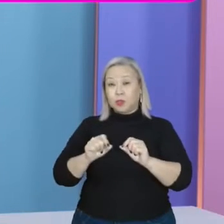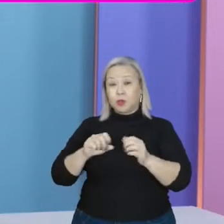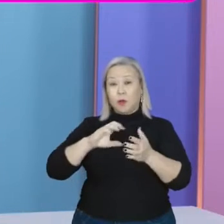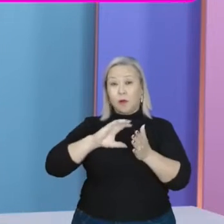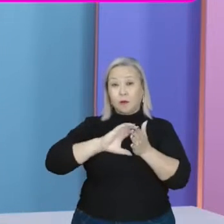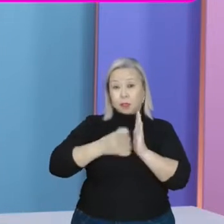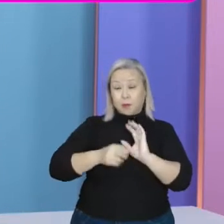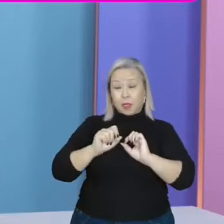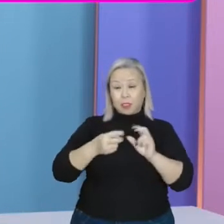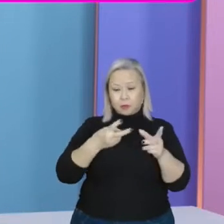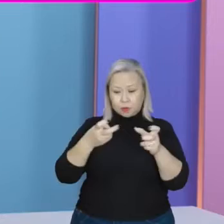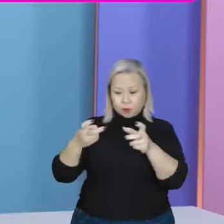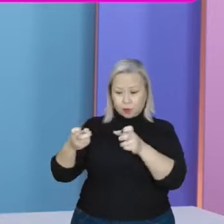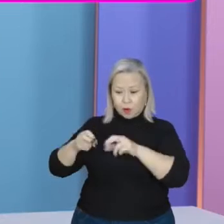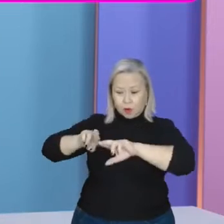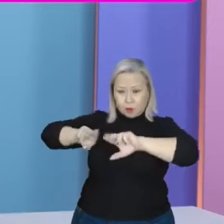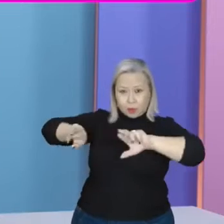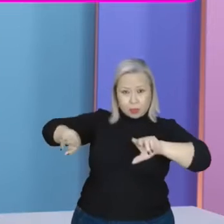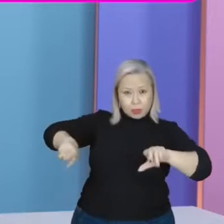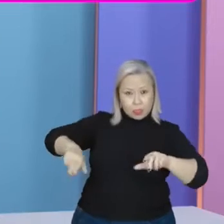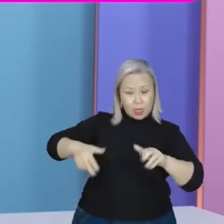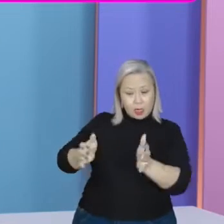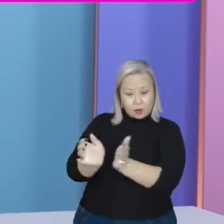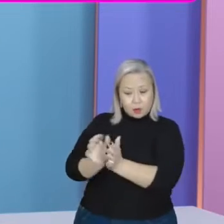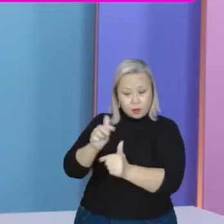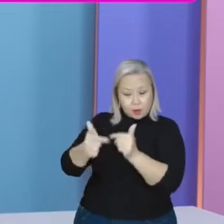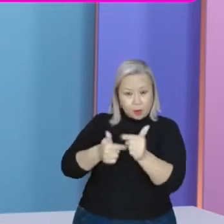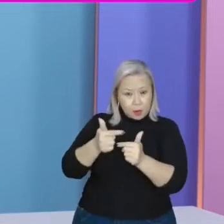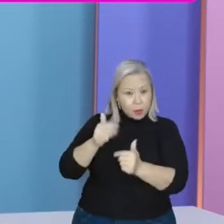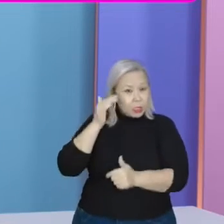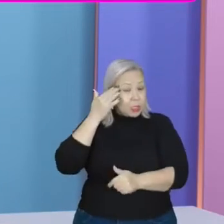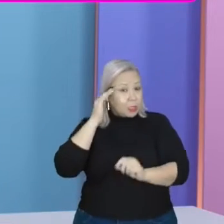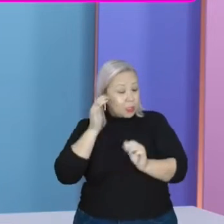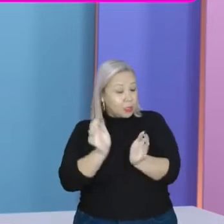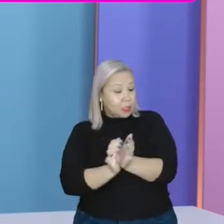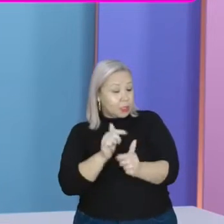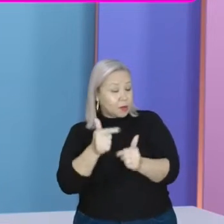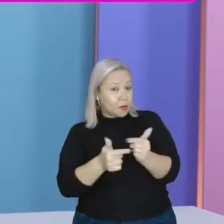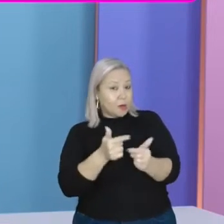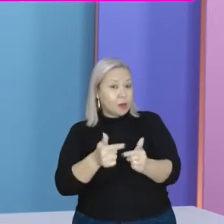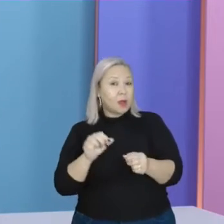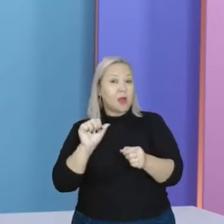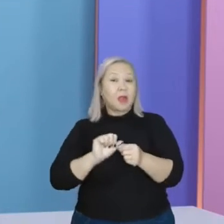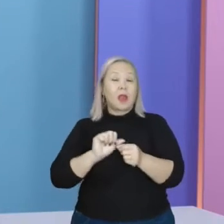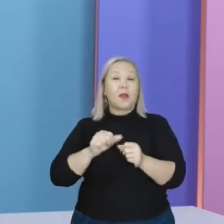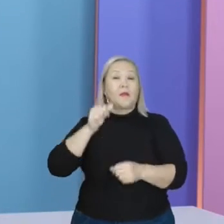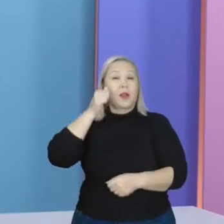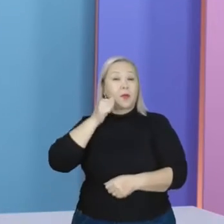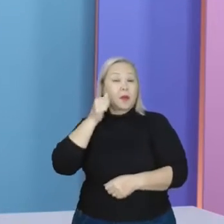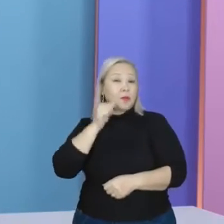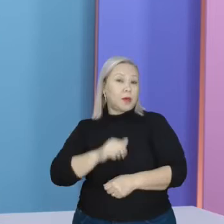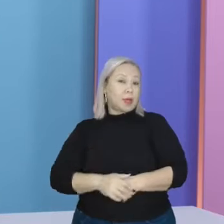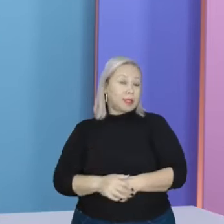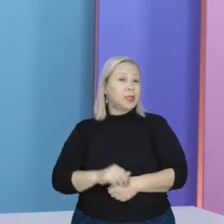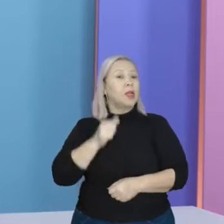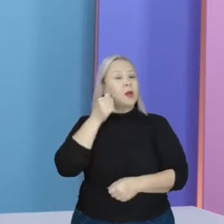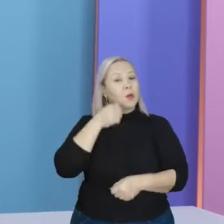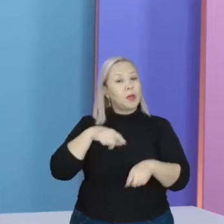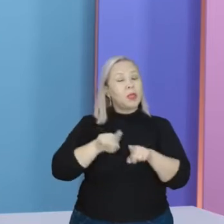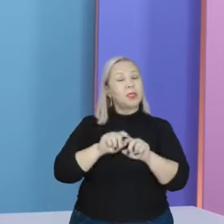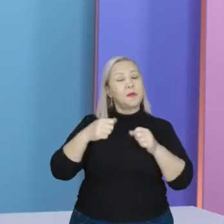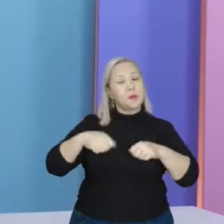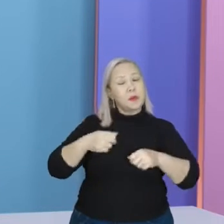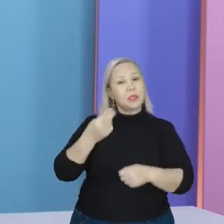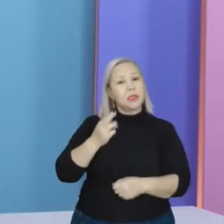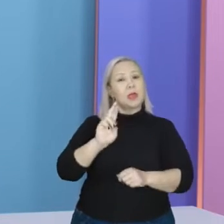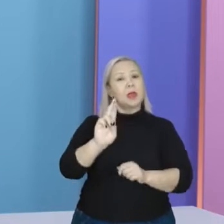olha para essa diversidade da classe trabalhadora, entendendo que essa classe trabalhadora é composta por mulheres. E mulheres também precisam ser